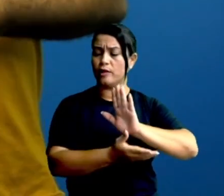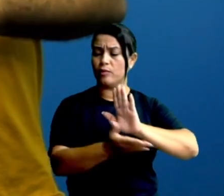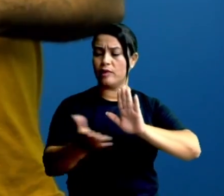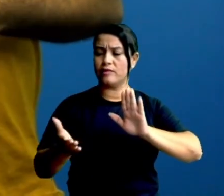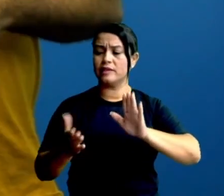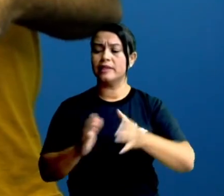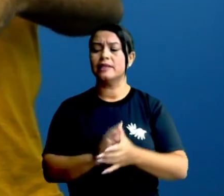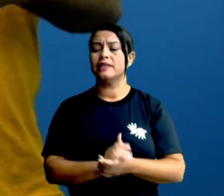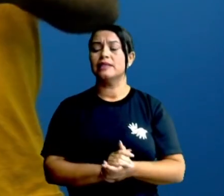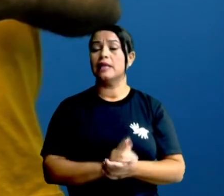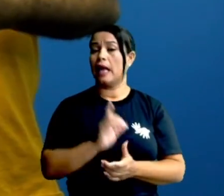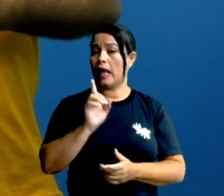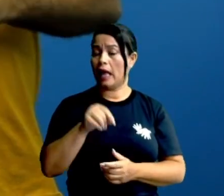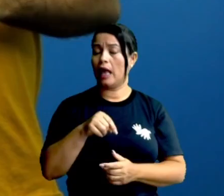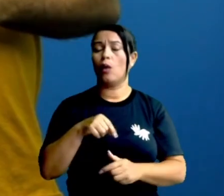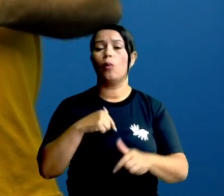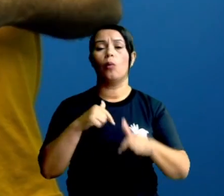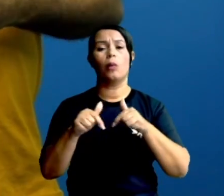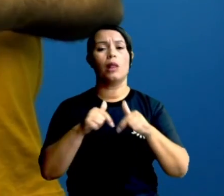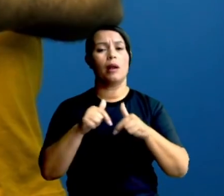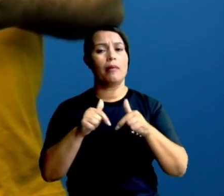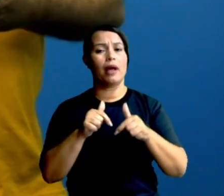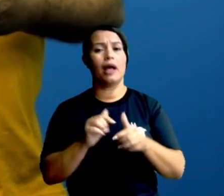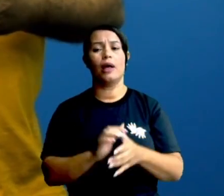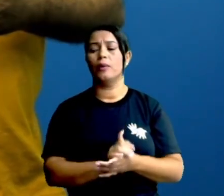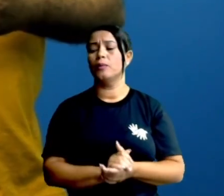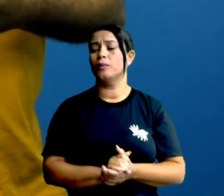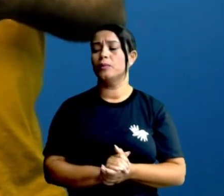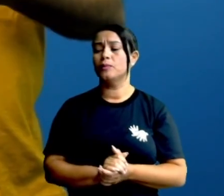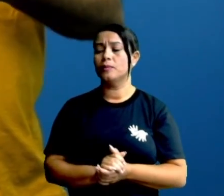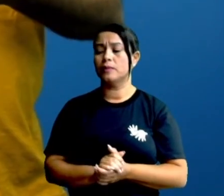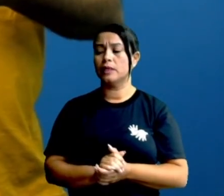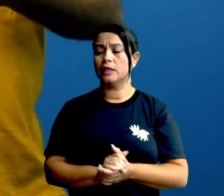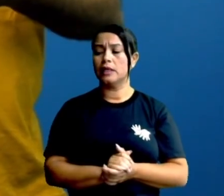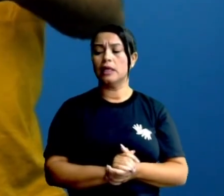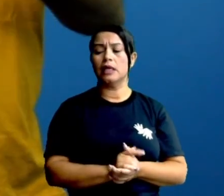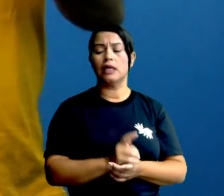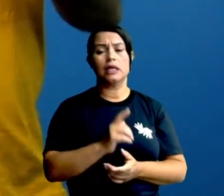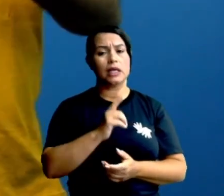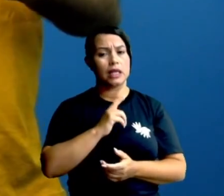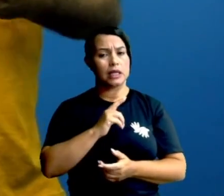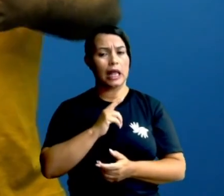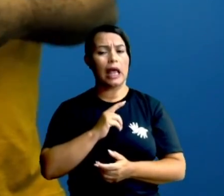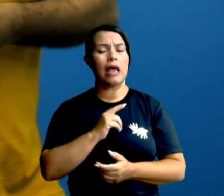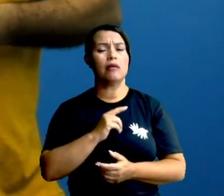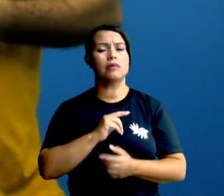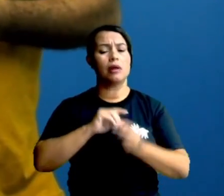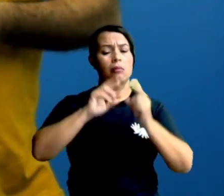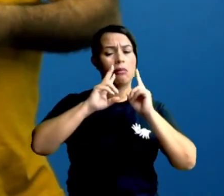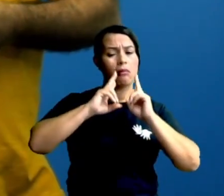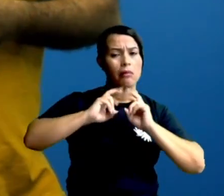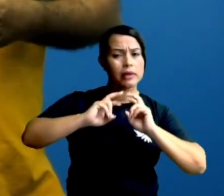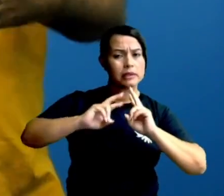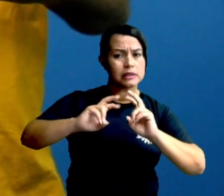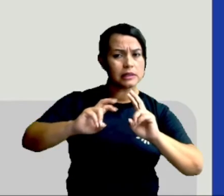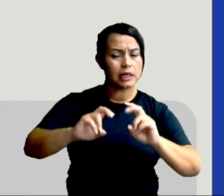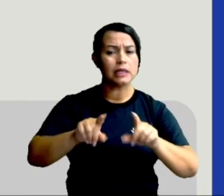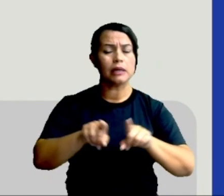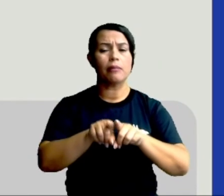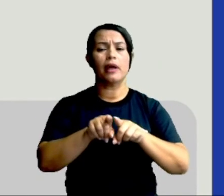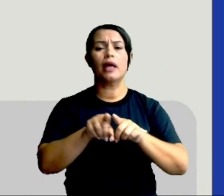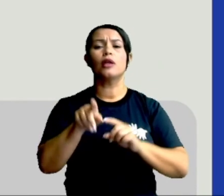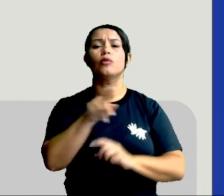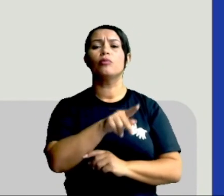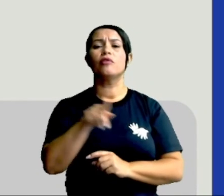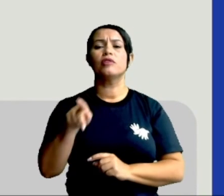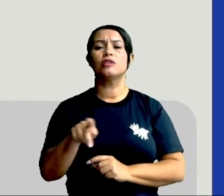não é um trabalho que, obviamente, de garimpagem, né, do professor Varley